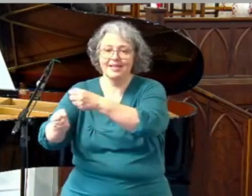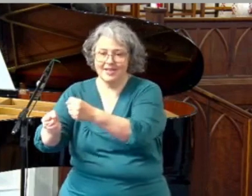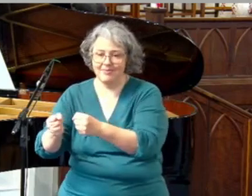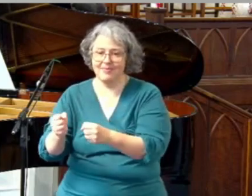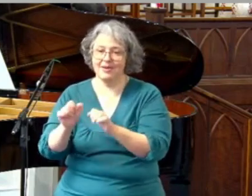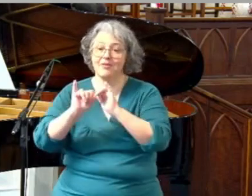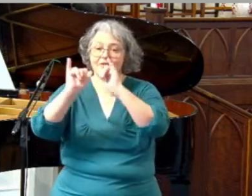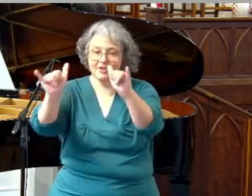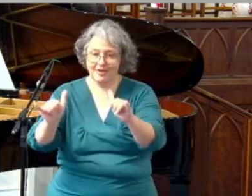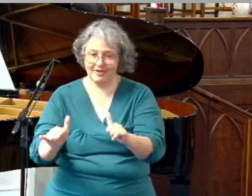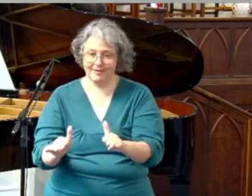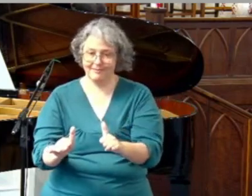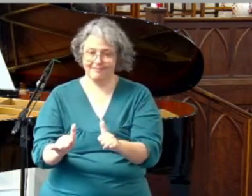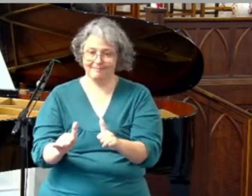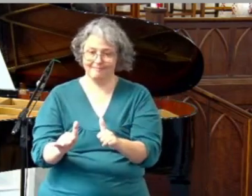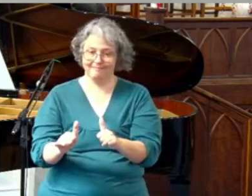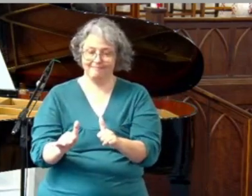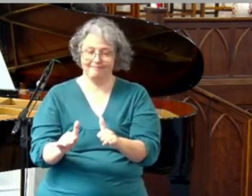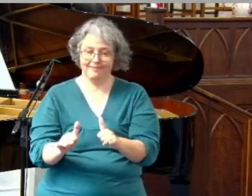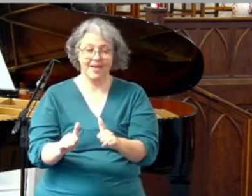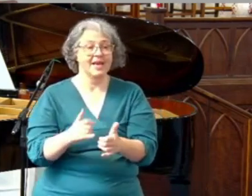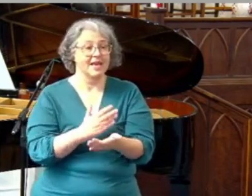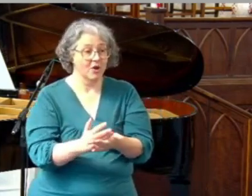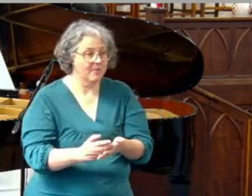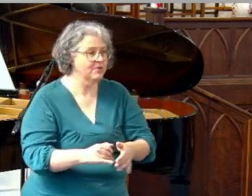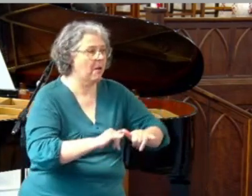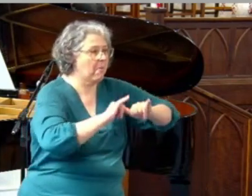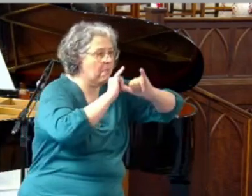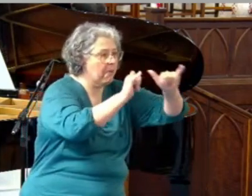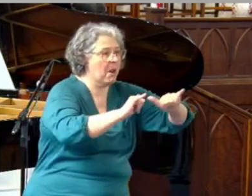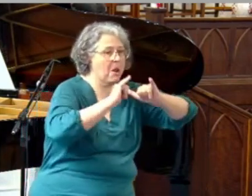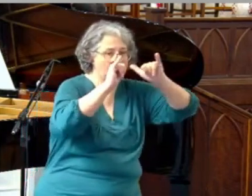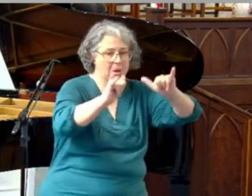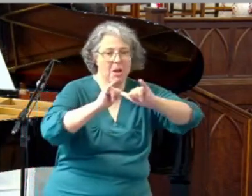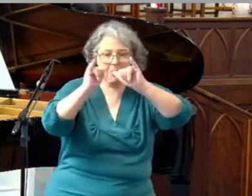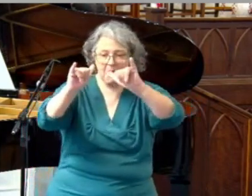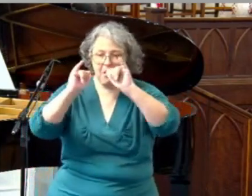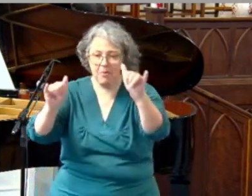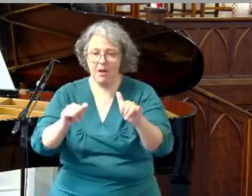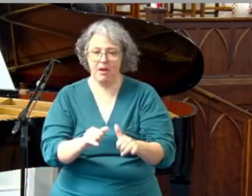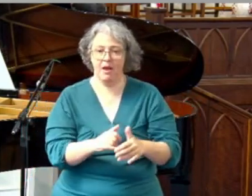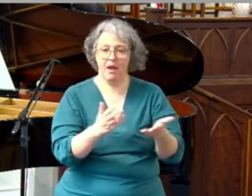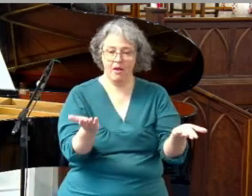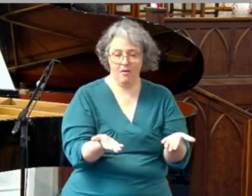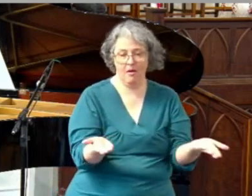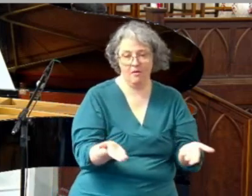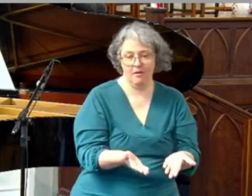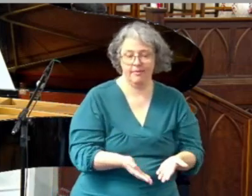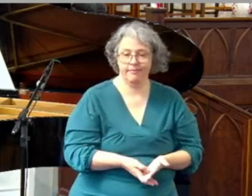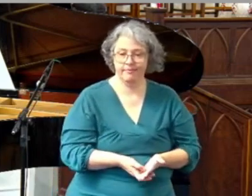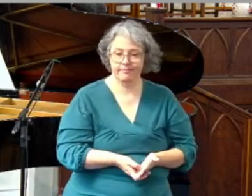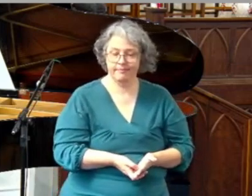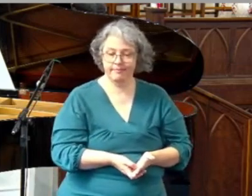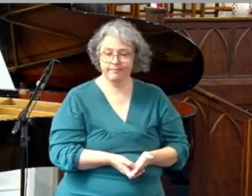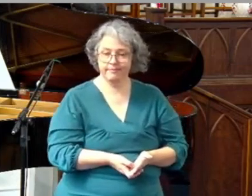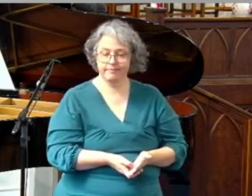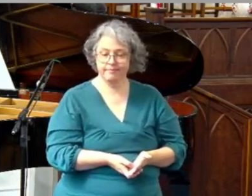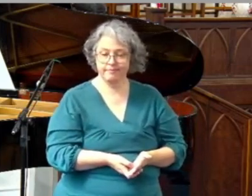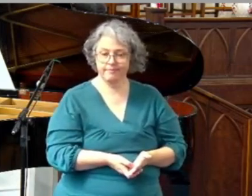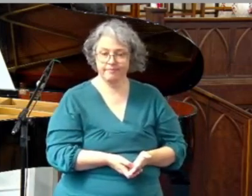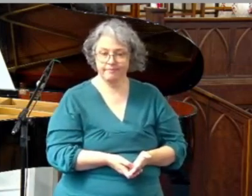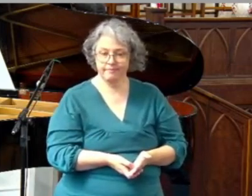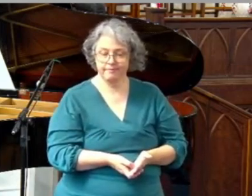Essa mulher tem sido usada por Deus nos Estados Unidos. Aquela mulher